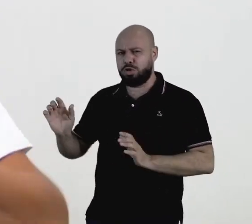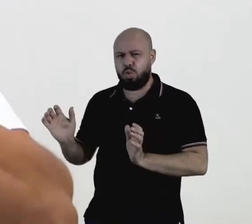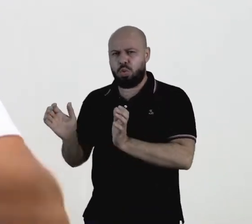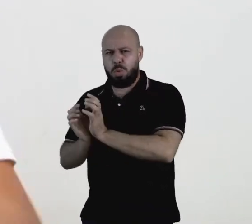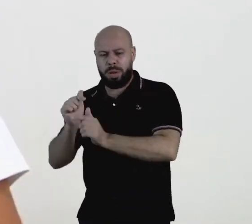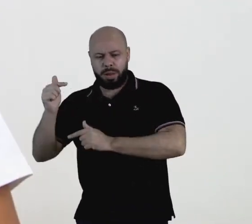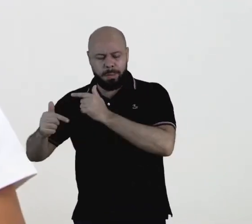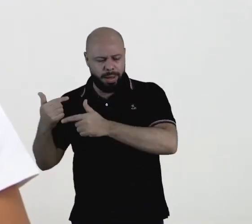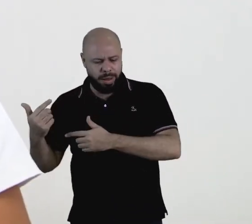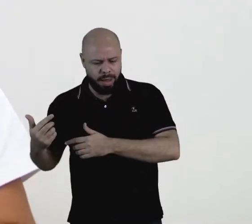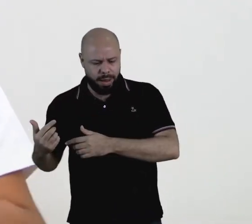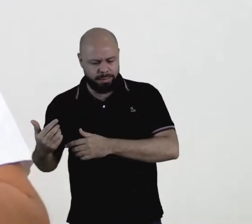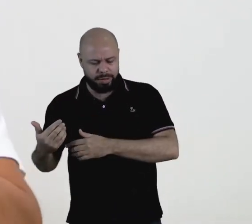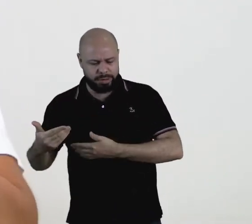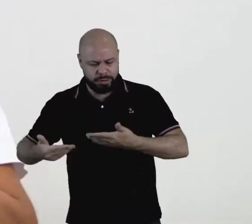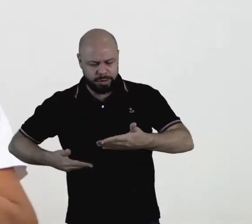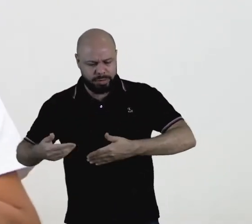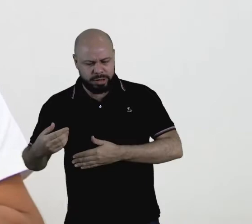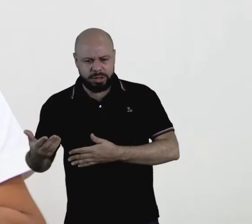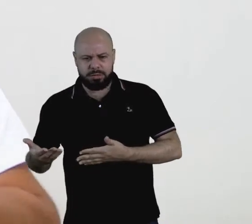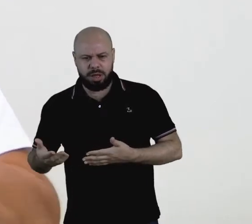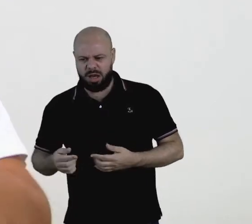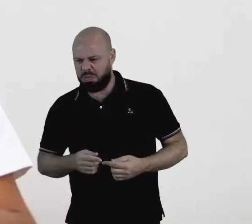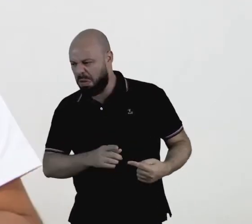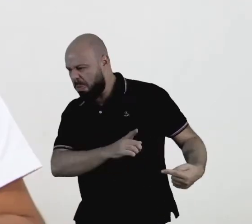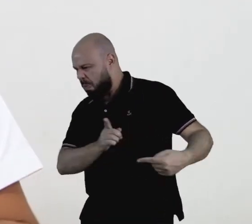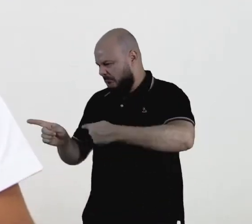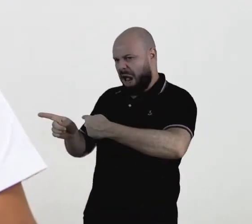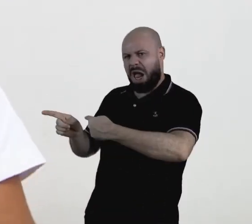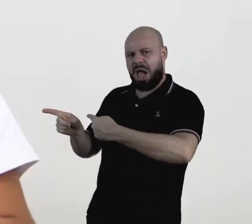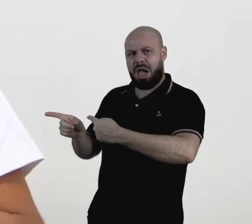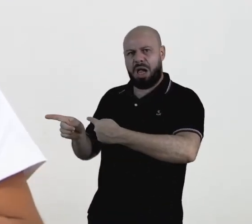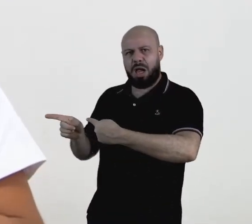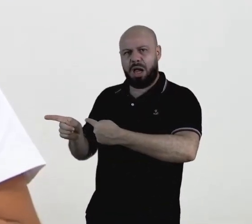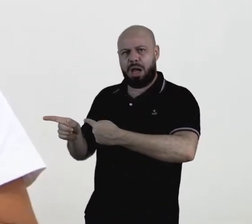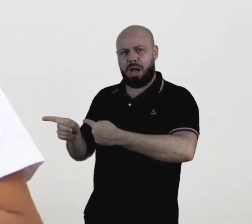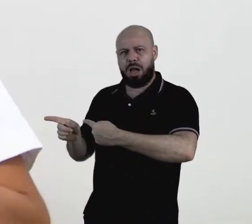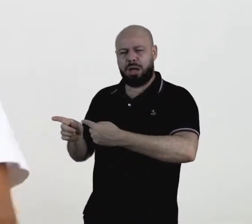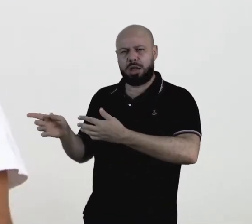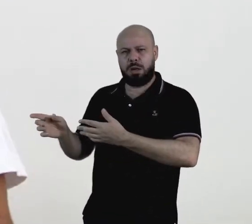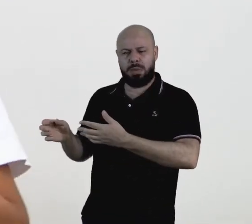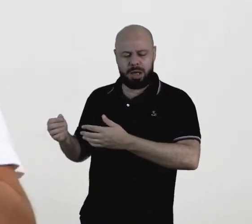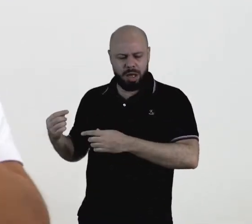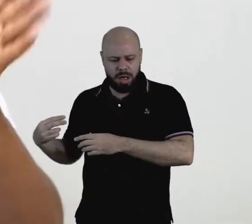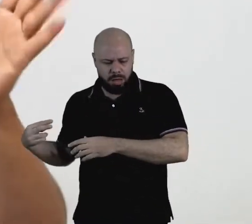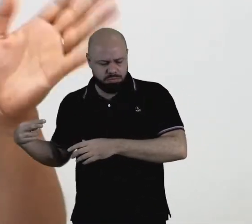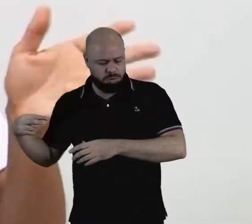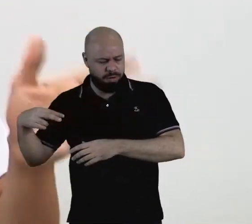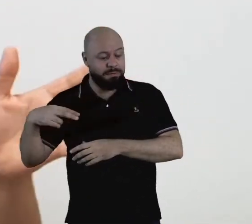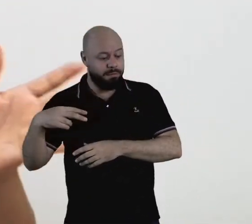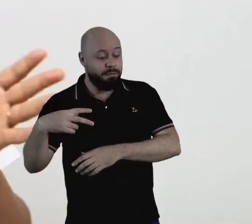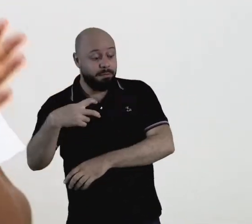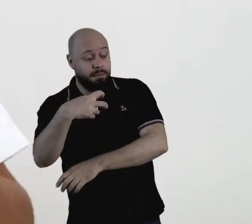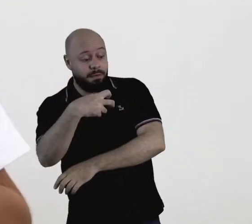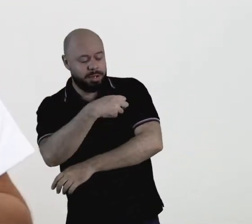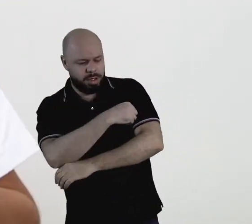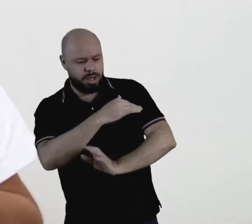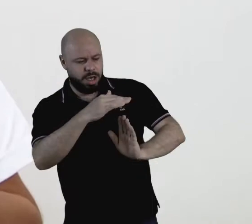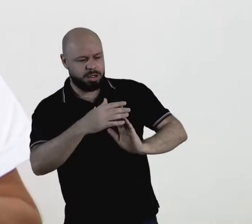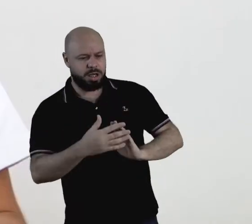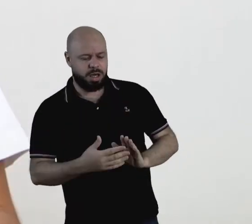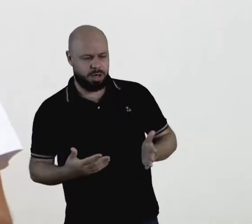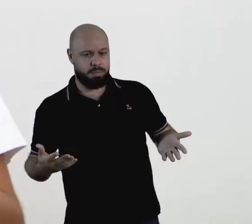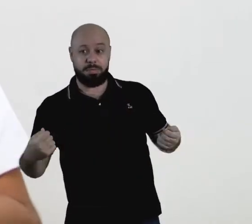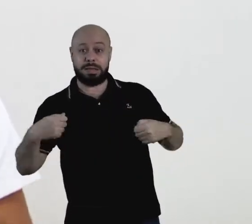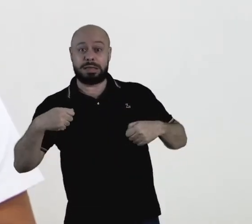contra os agentes de saúde, ao ponto de que, muitas vezes, os agentes de saúde que iam realizar a vacinação nas casas, eles precisavam